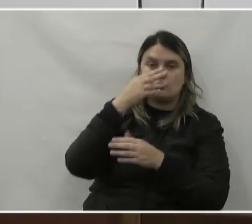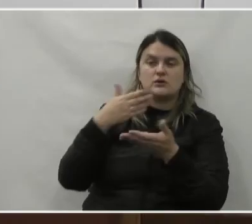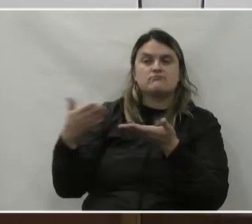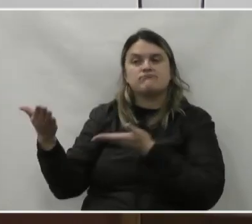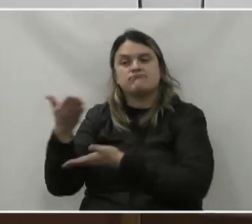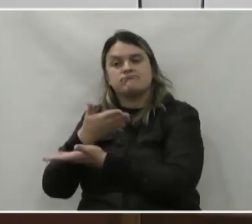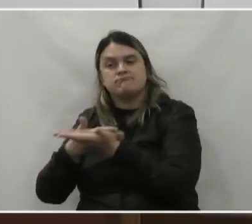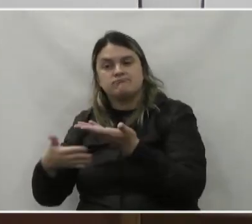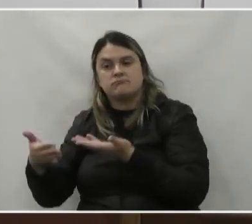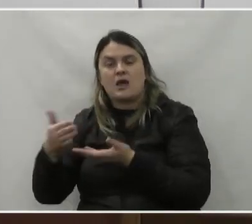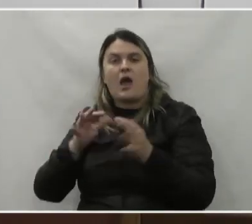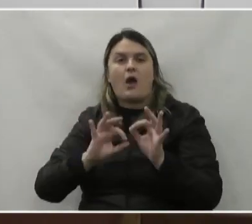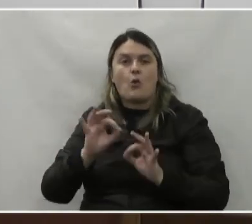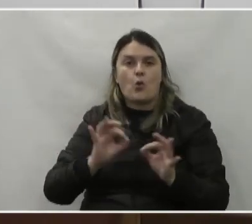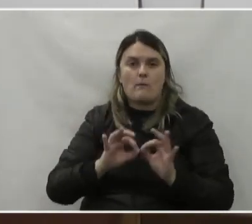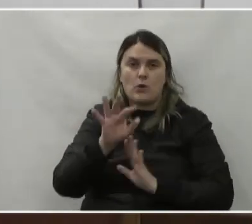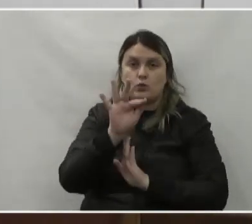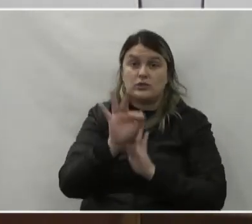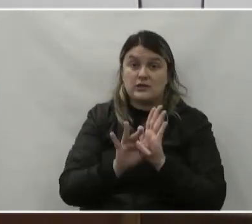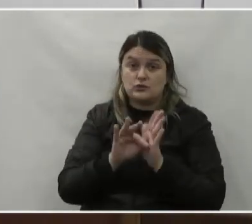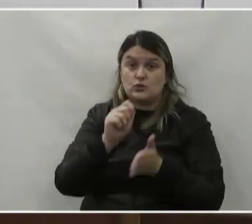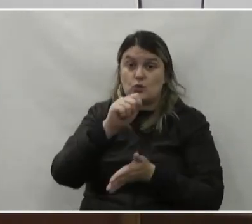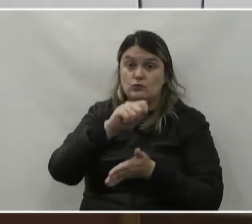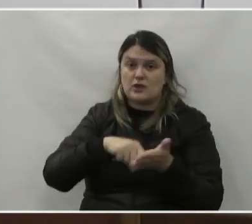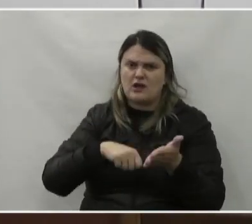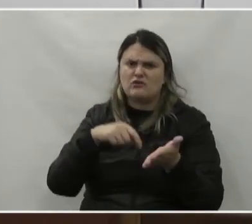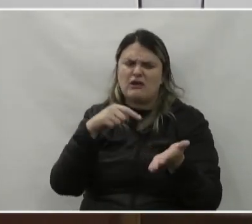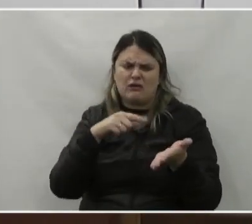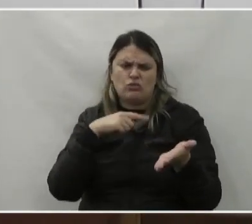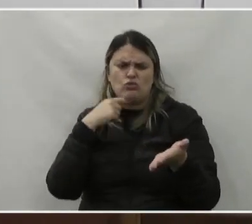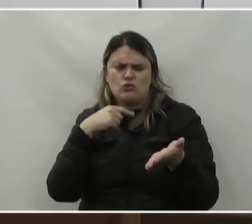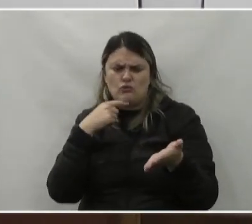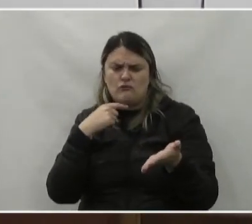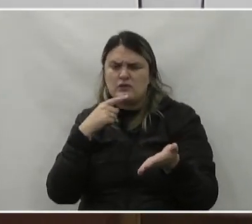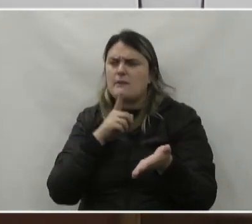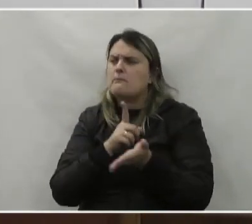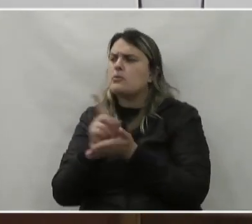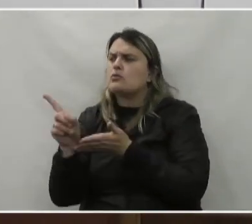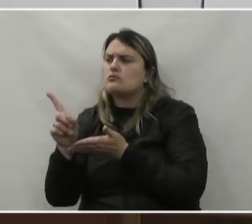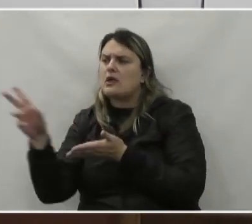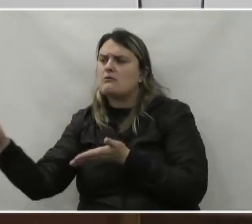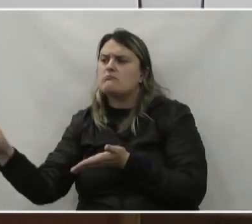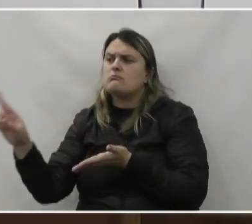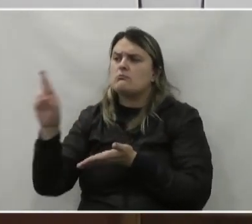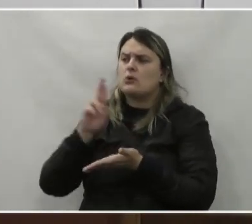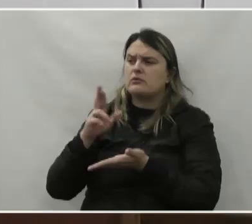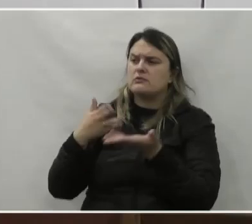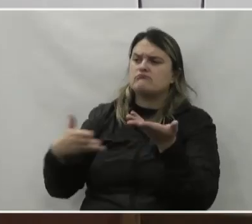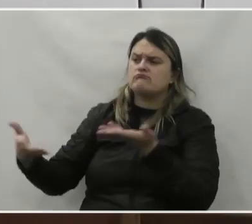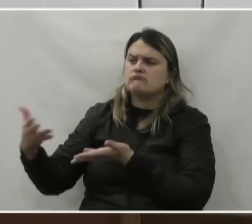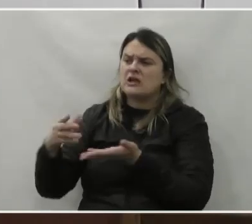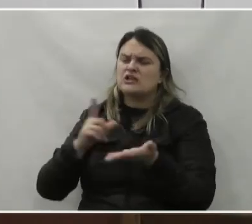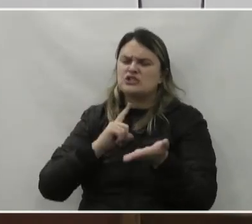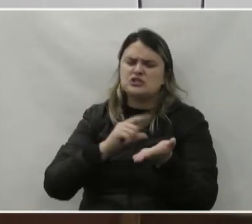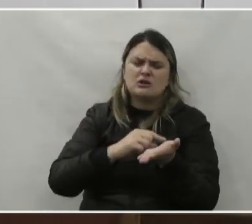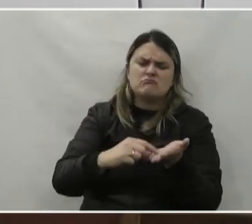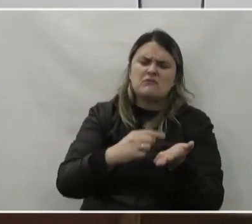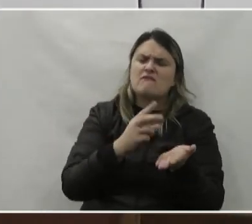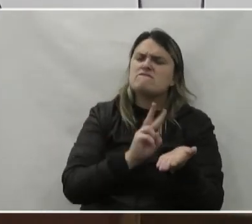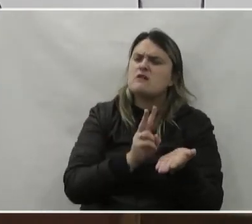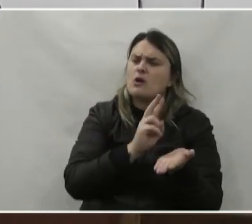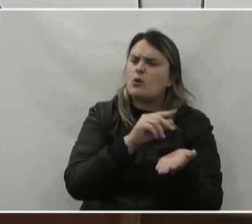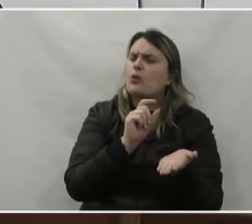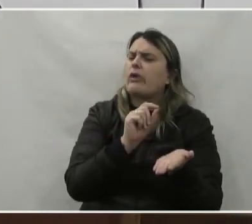ali do contrato, como já foi falado aqui, tirar dúvidas, né, porque realmente gerou muitas dúvidas pelo valor e tudo mais,